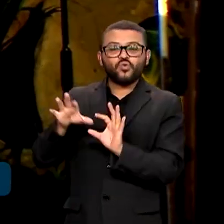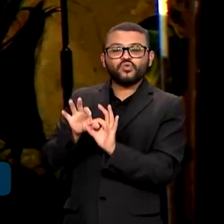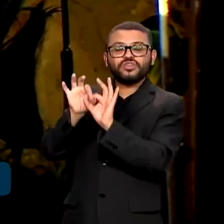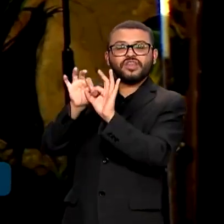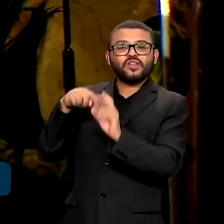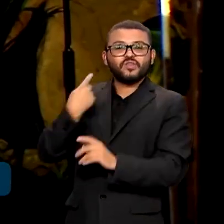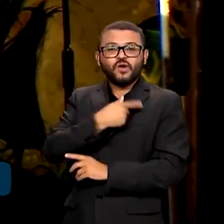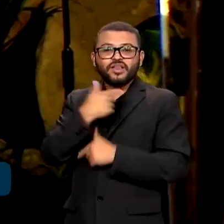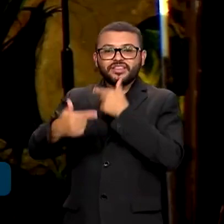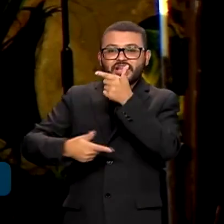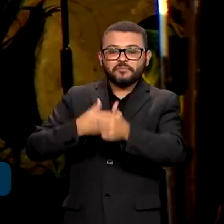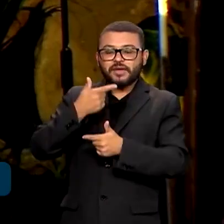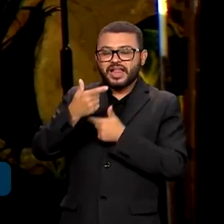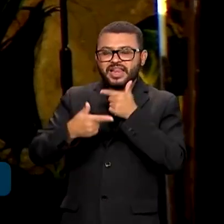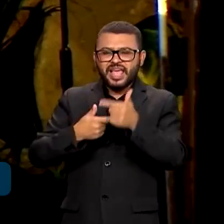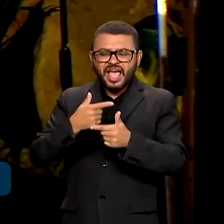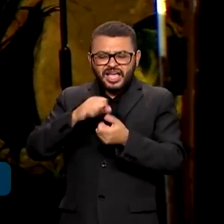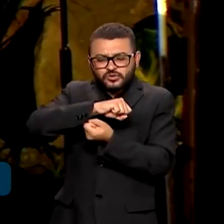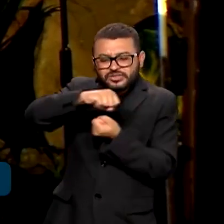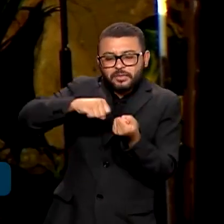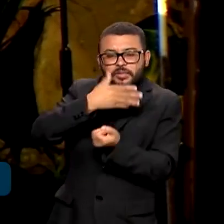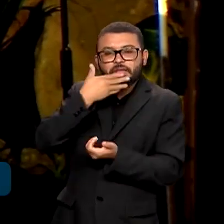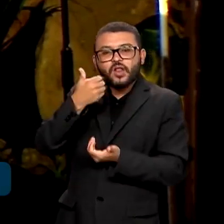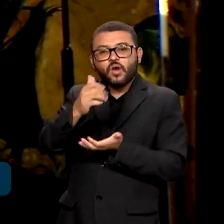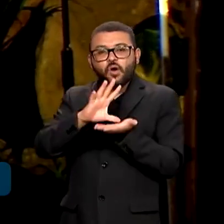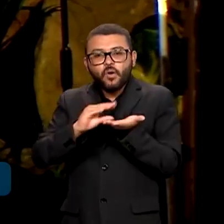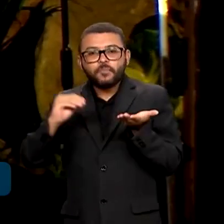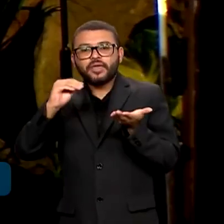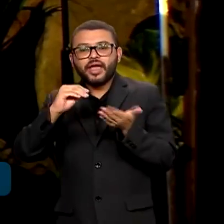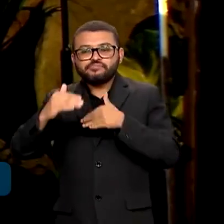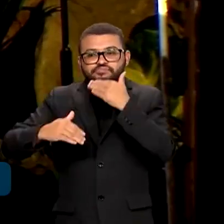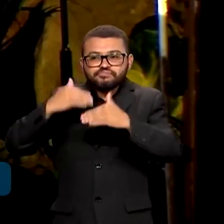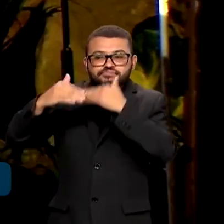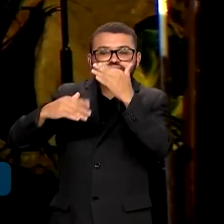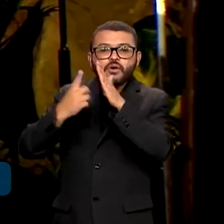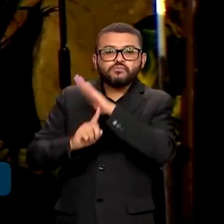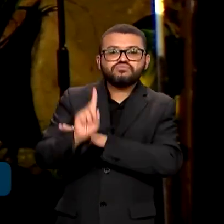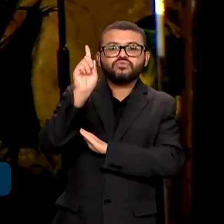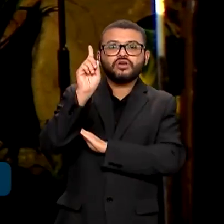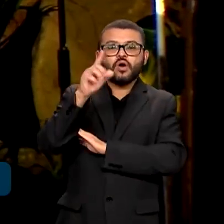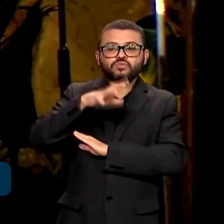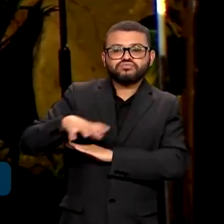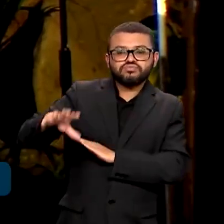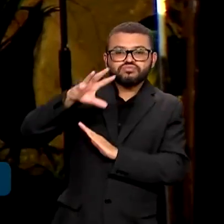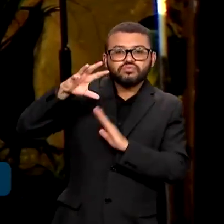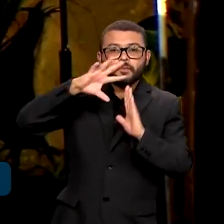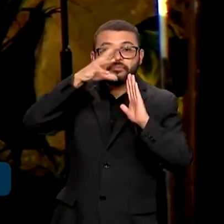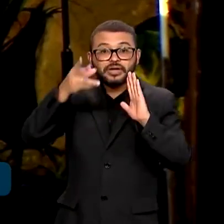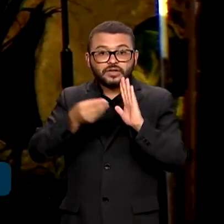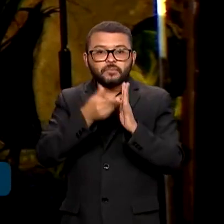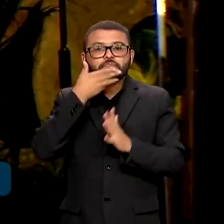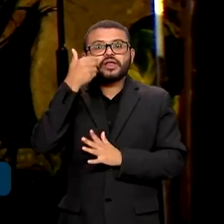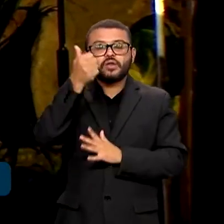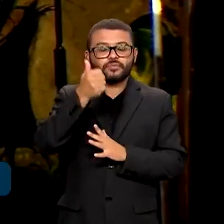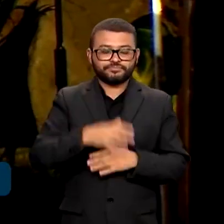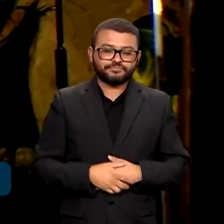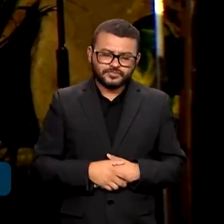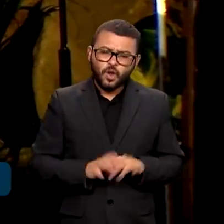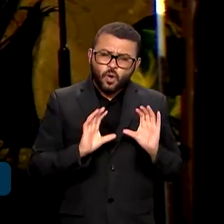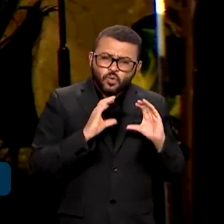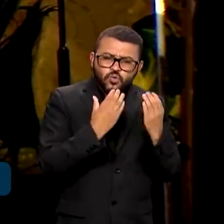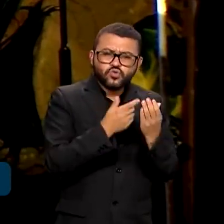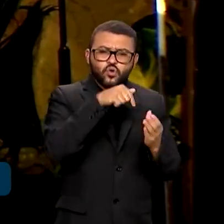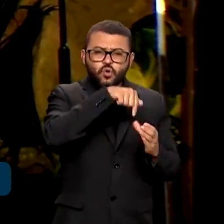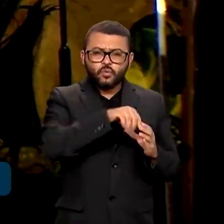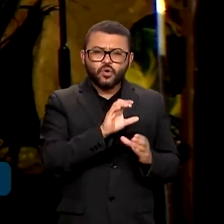possa pensar um modelo sustentável de desenvolvimento para a nossa região. Que essa cúpula não